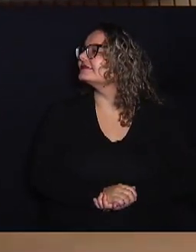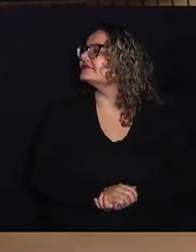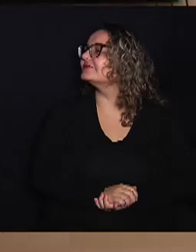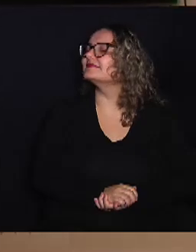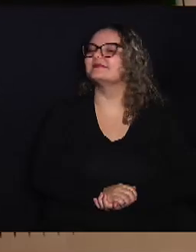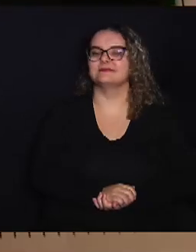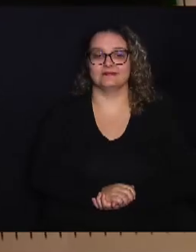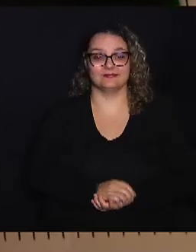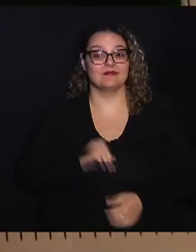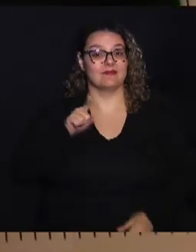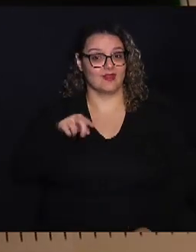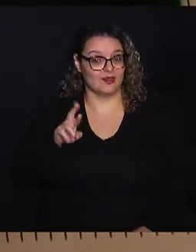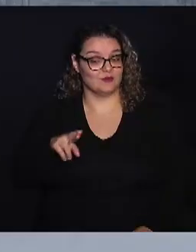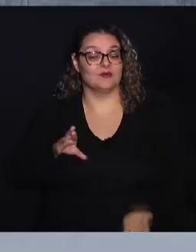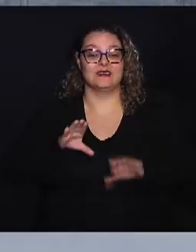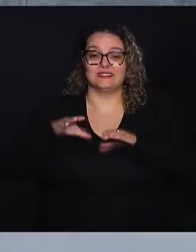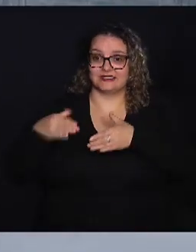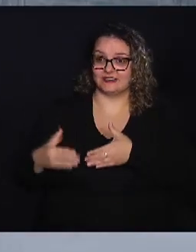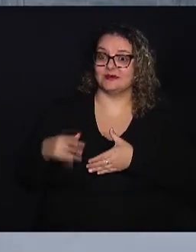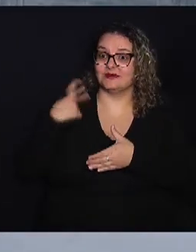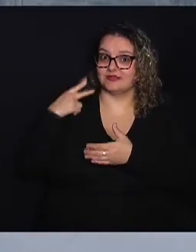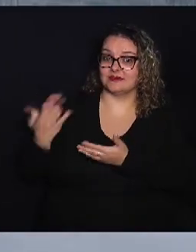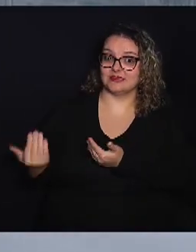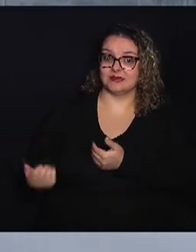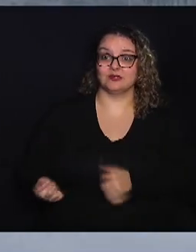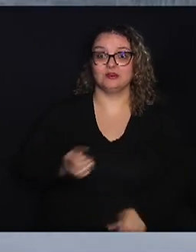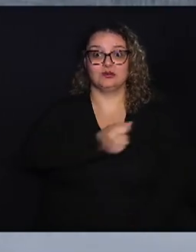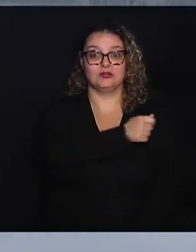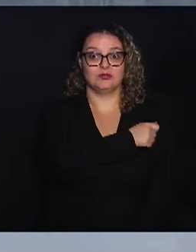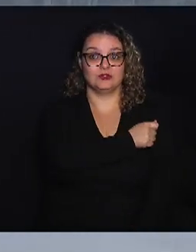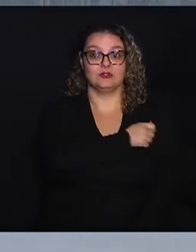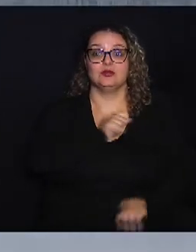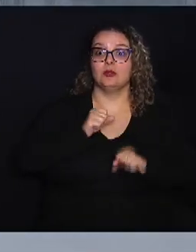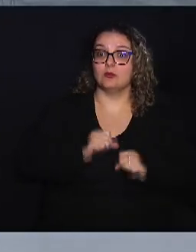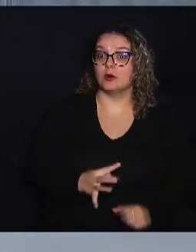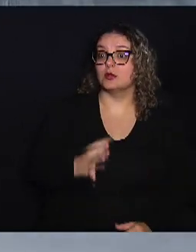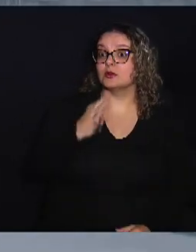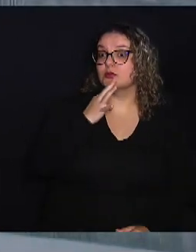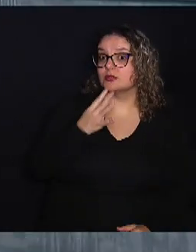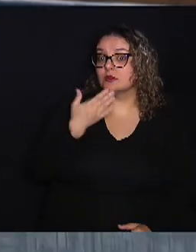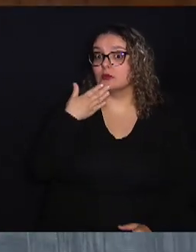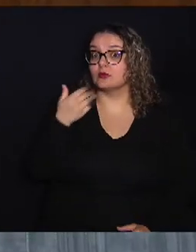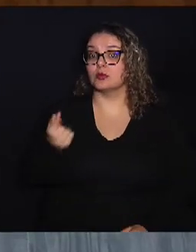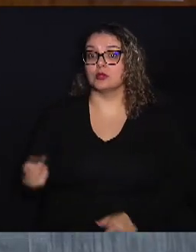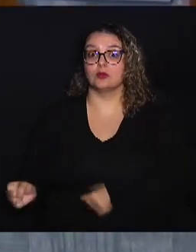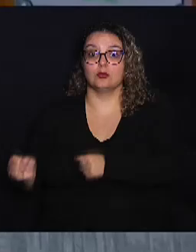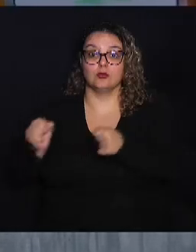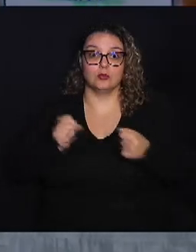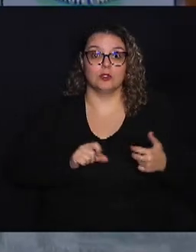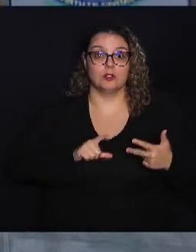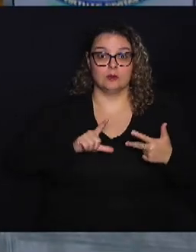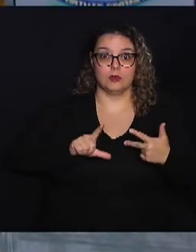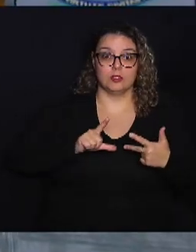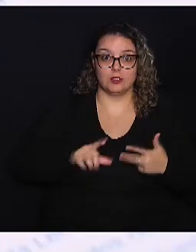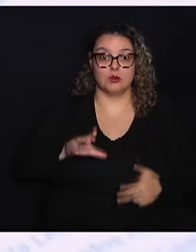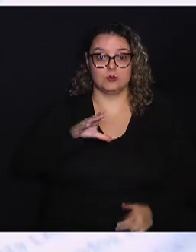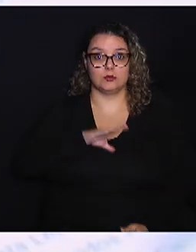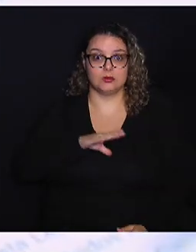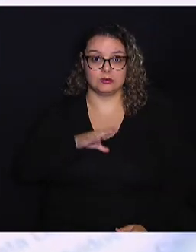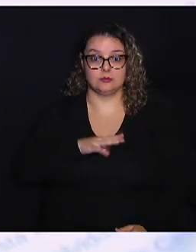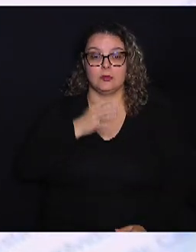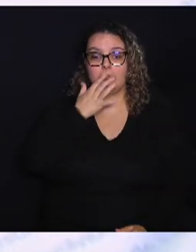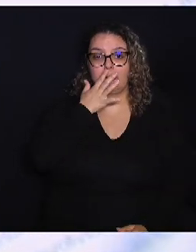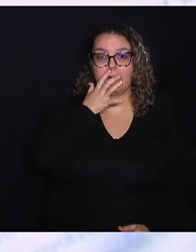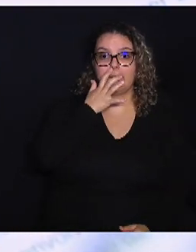É por meio do Parlamento Jovem que os estudantes podem conhecer melhor o poder legislativo municipal